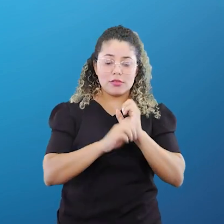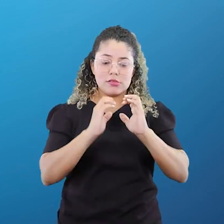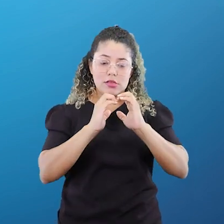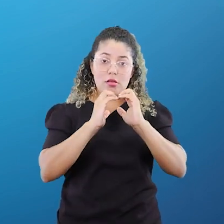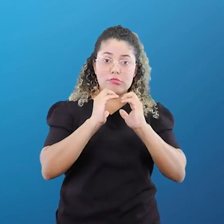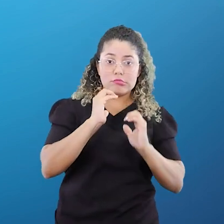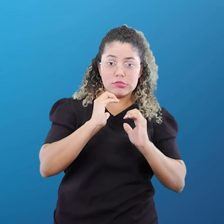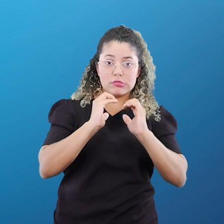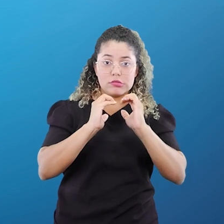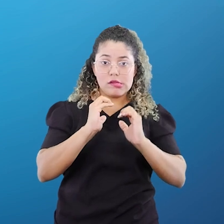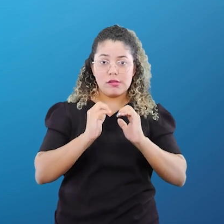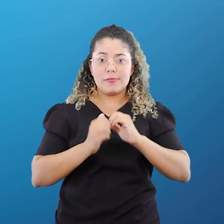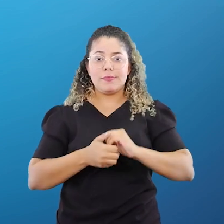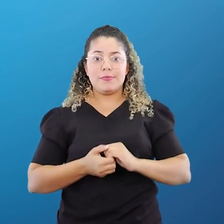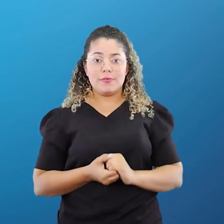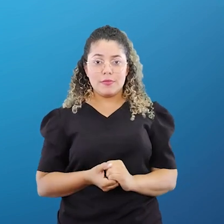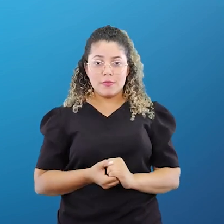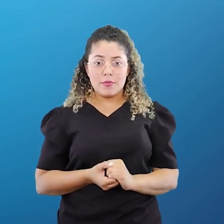cerebral.